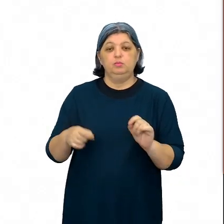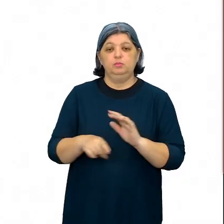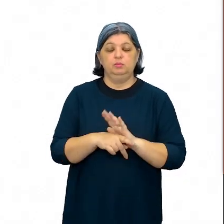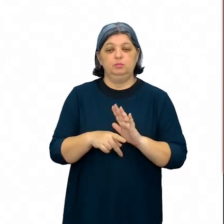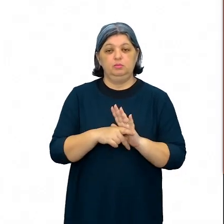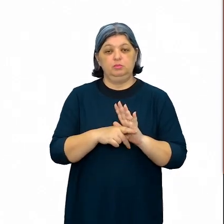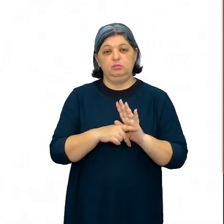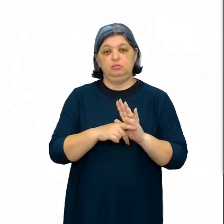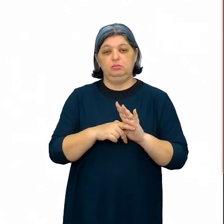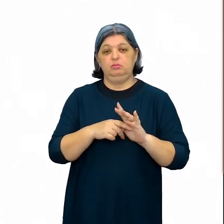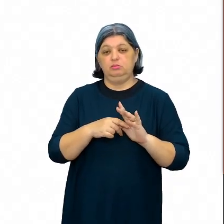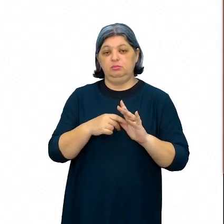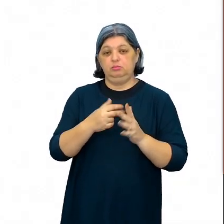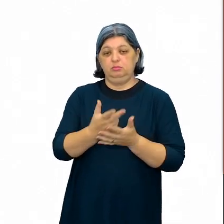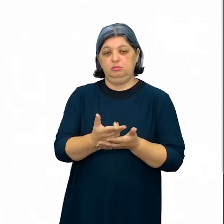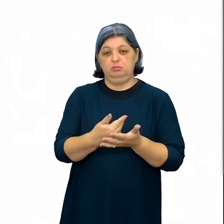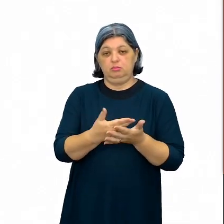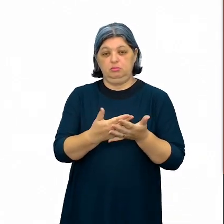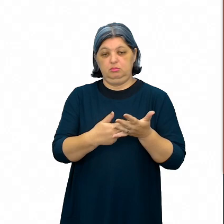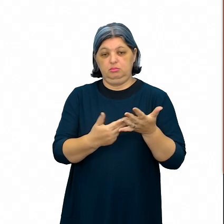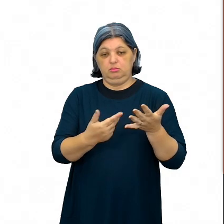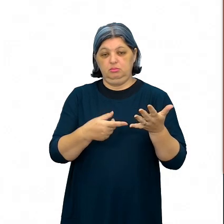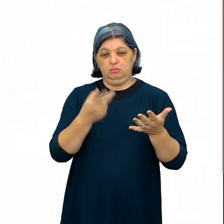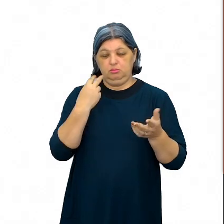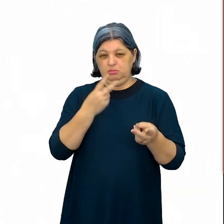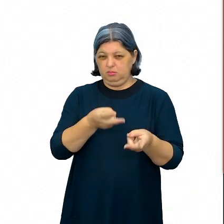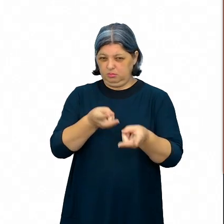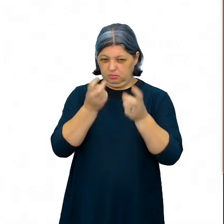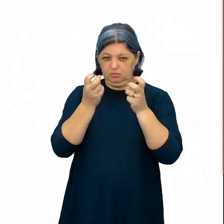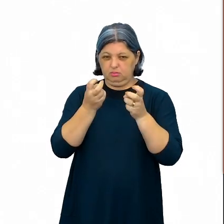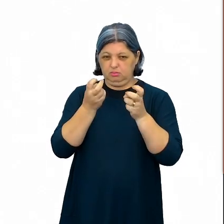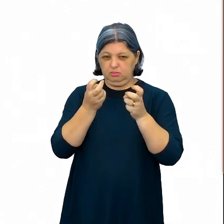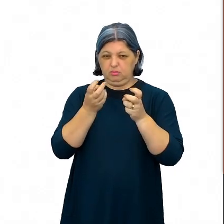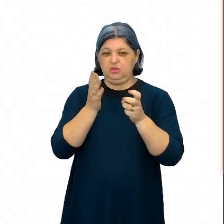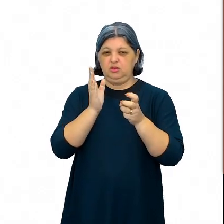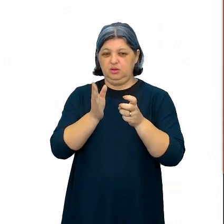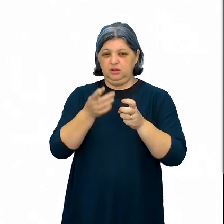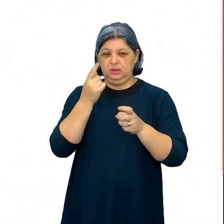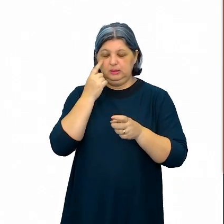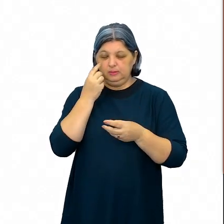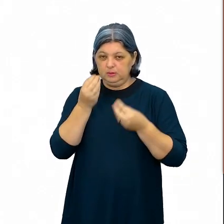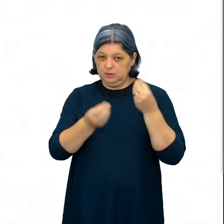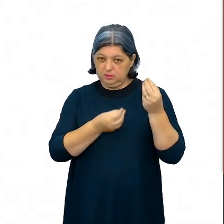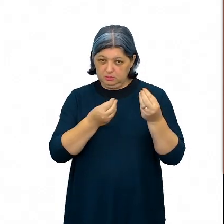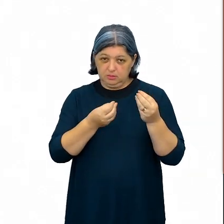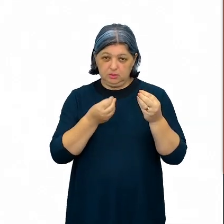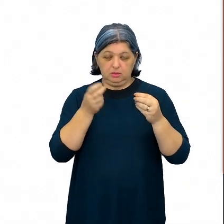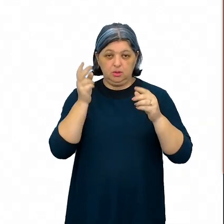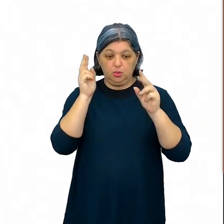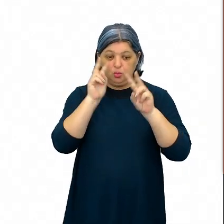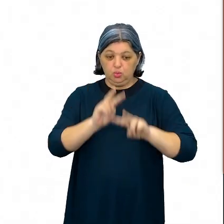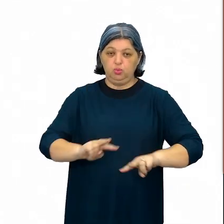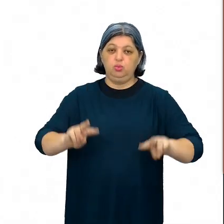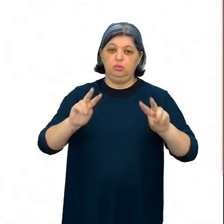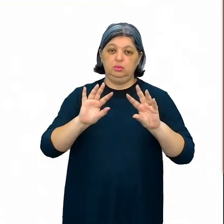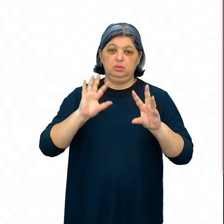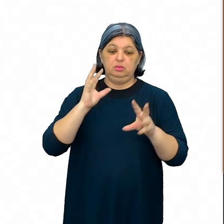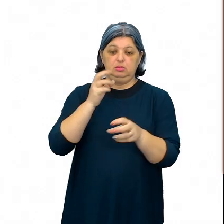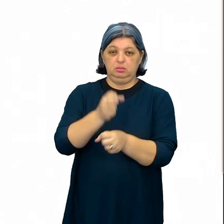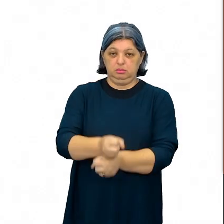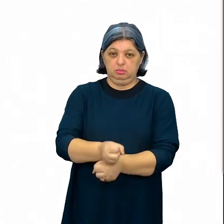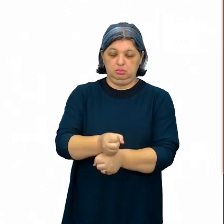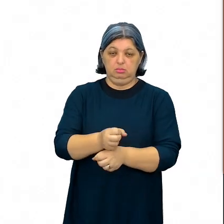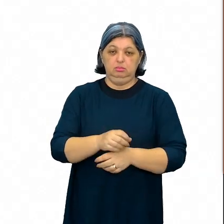aí nessa ilustração que eu acho que a gente bate o olho assim e já tem uma visão já do tudo isso é muito legal né